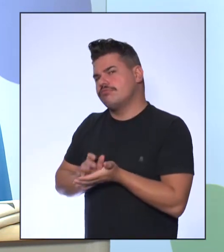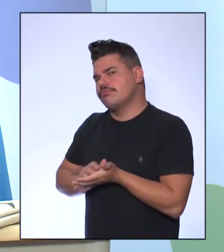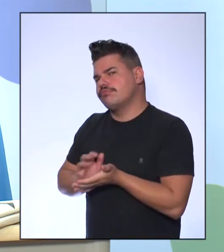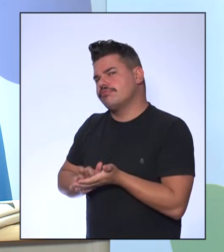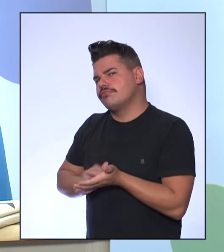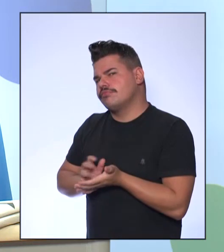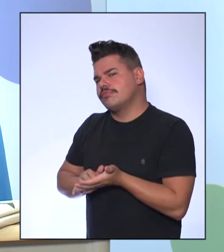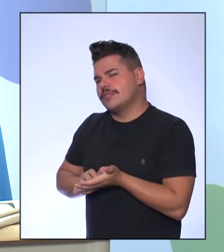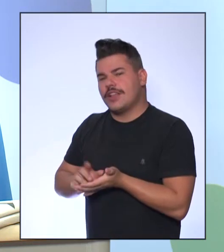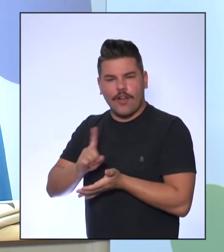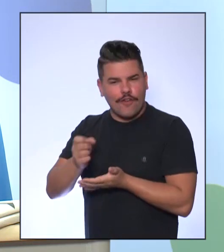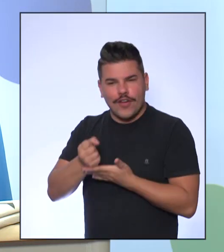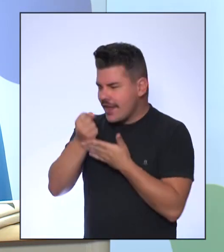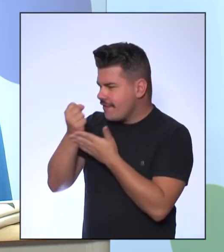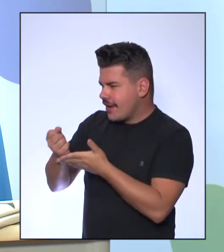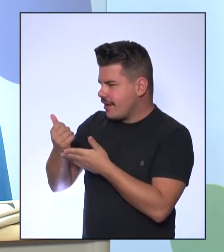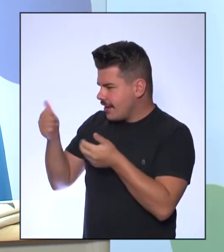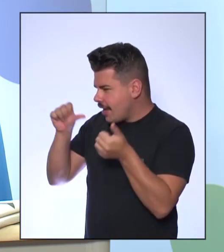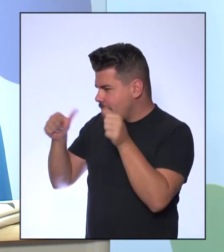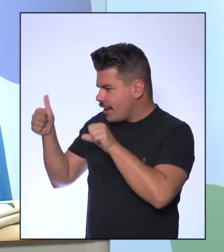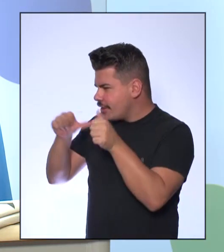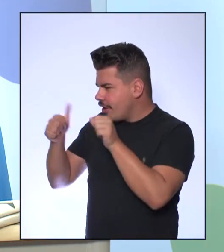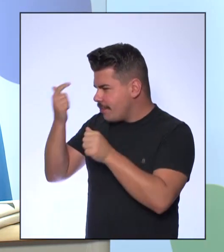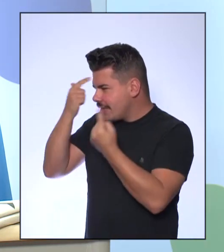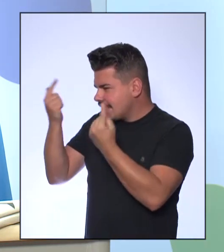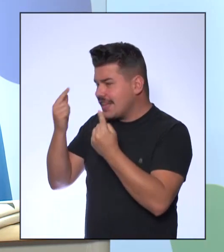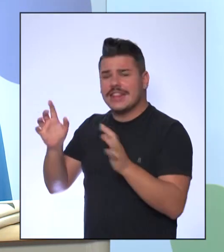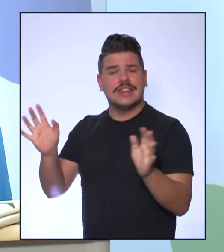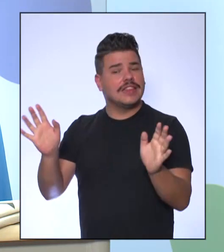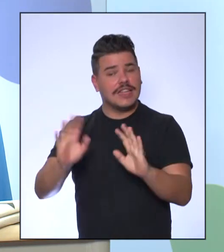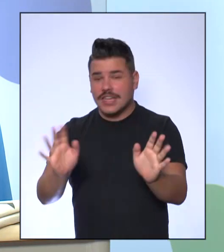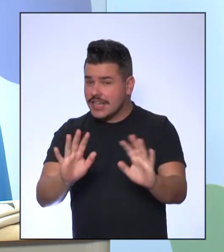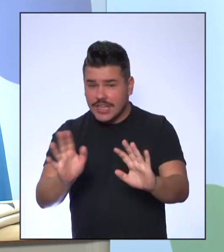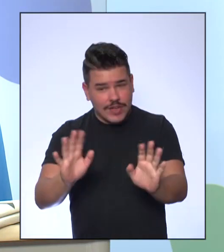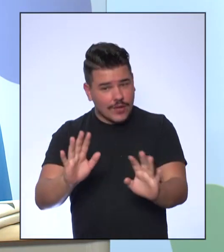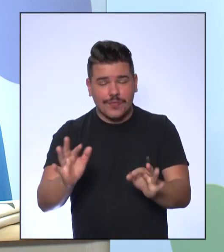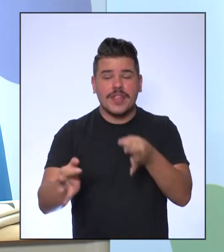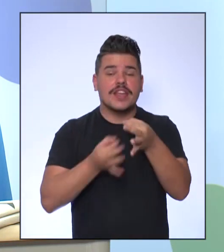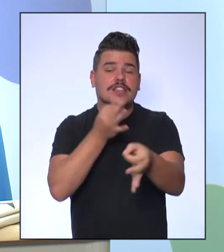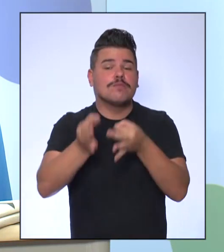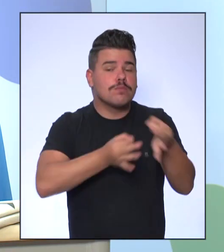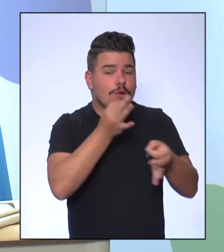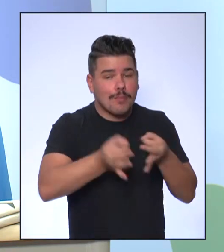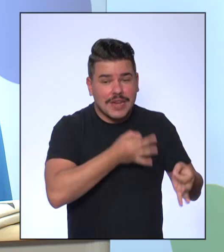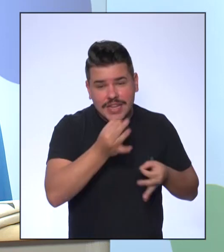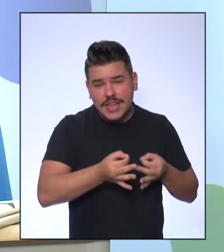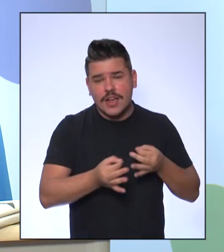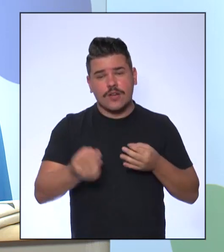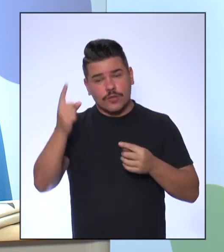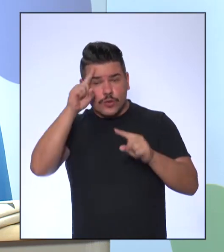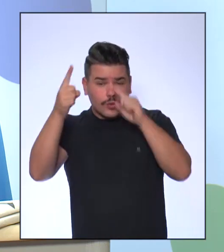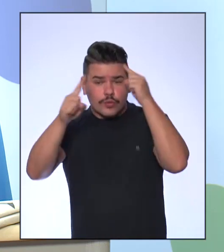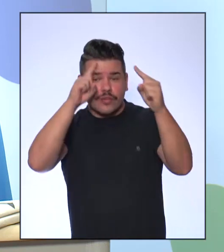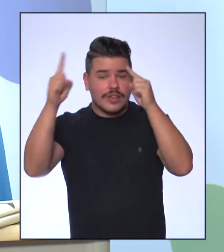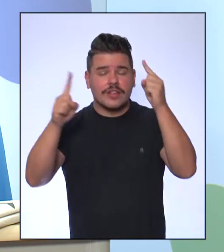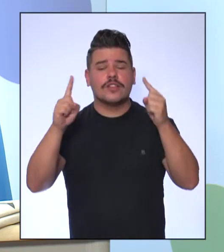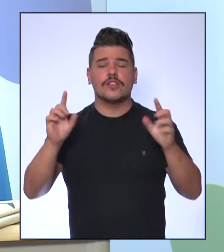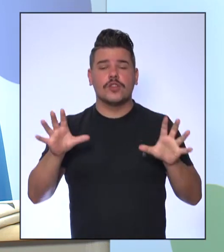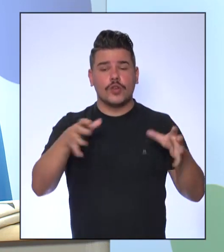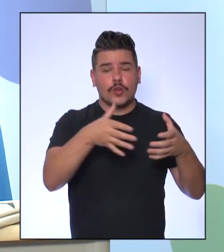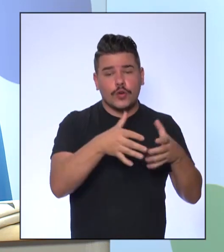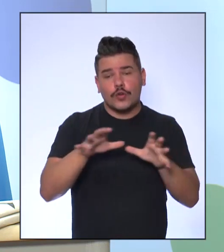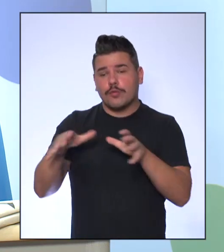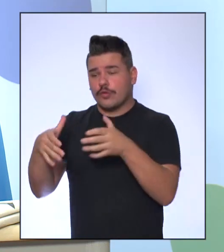em laboratório. Não, como é que a gente faz? Professores de vocês já devem ter falado, não é verdade? Nós fazemos a partir de